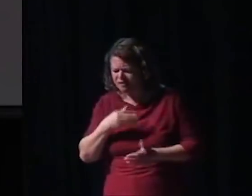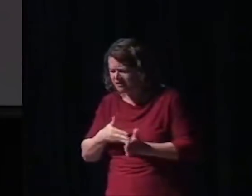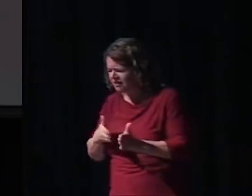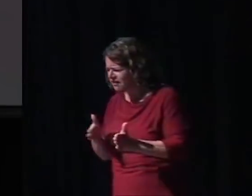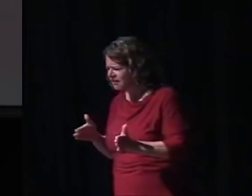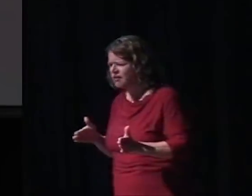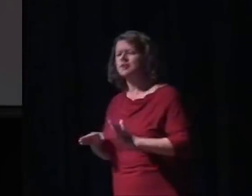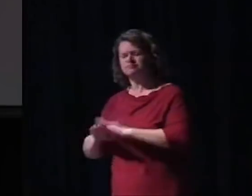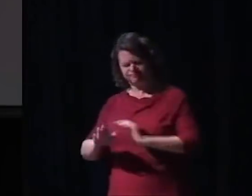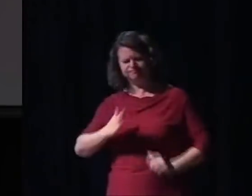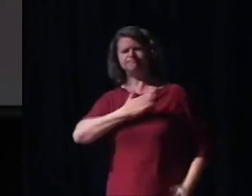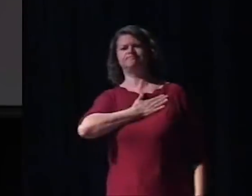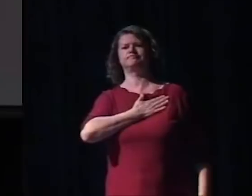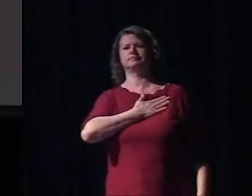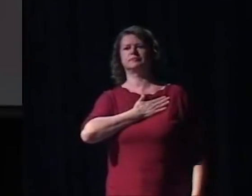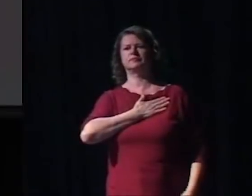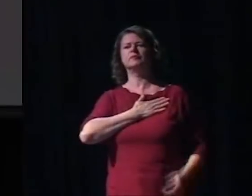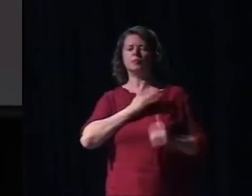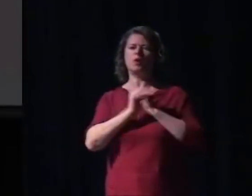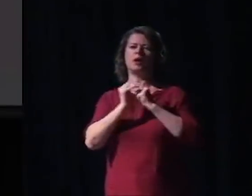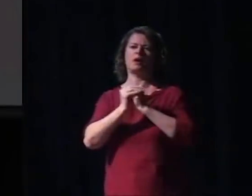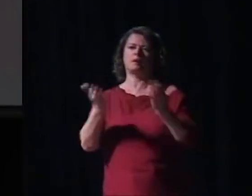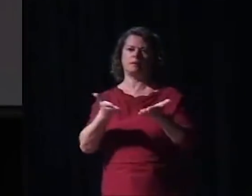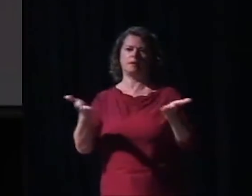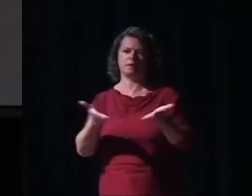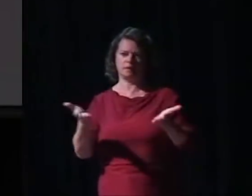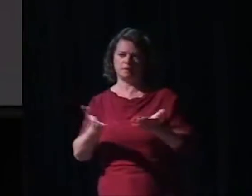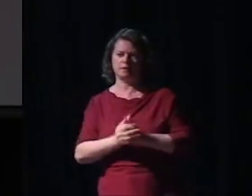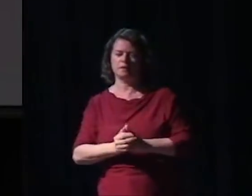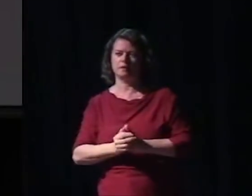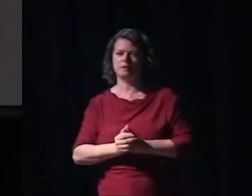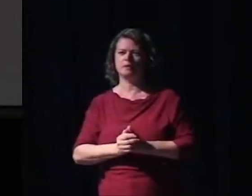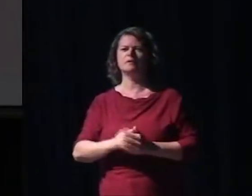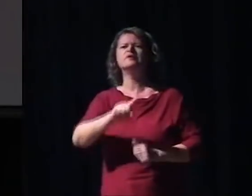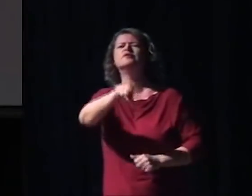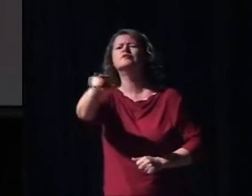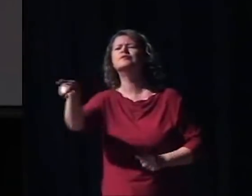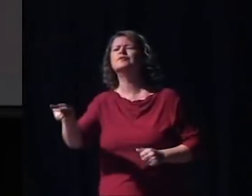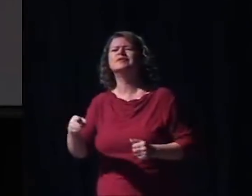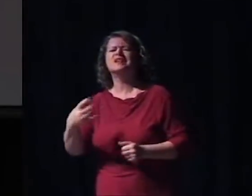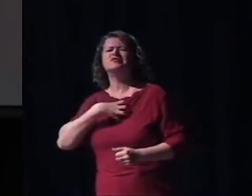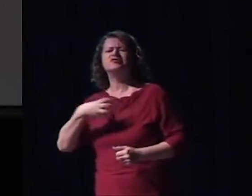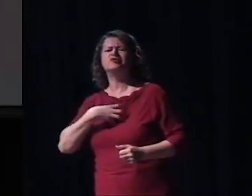coloca a mão no seu coração. Eu quero orar por você. Se você tem sido seduzido